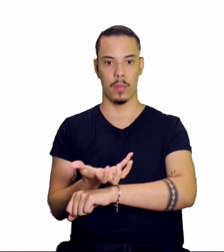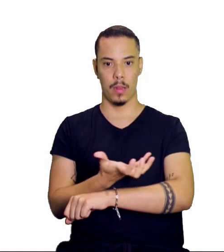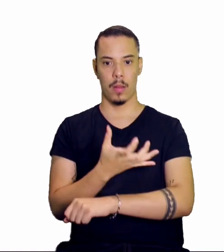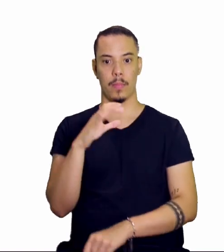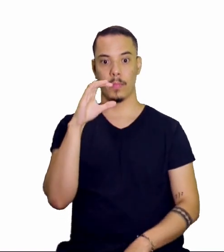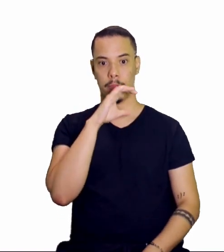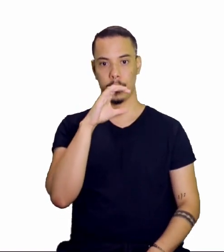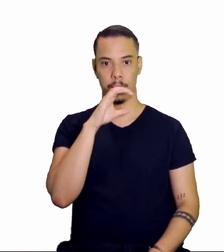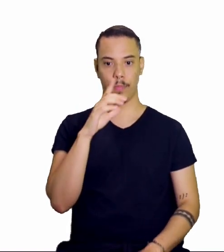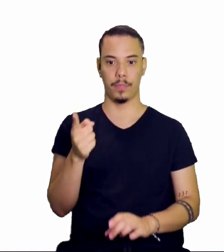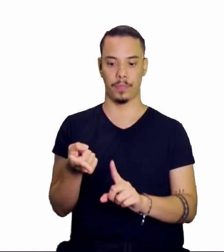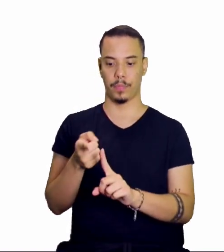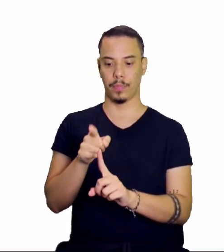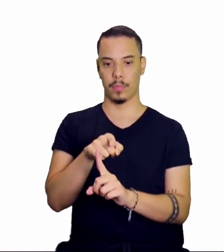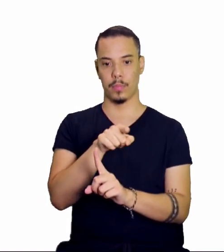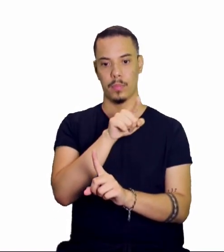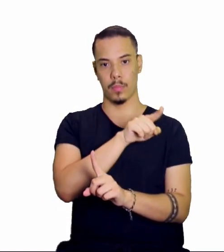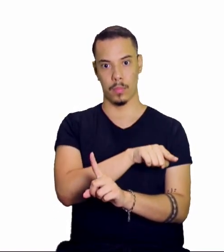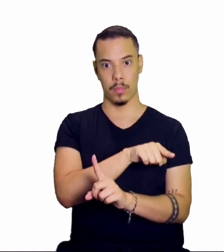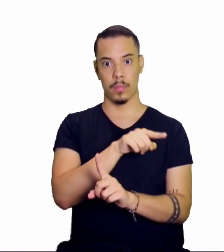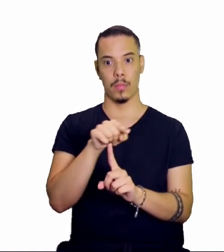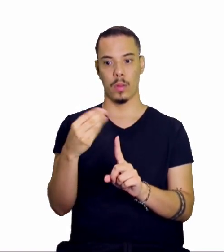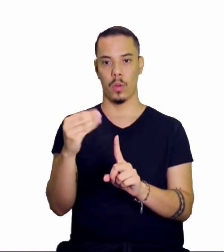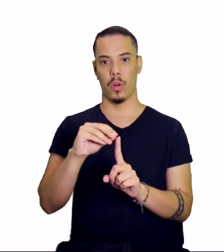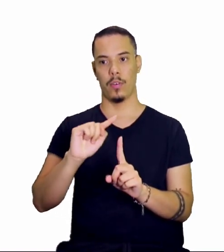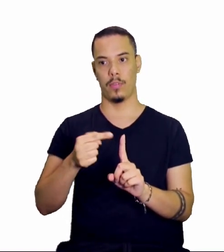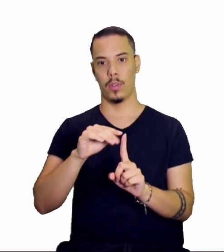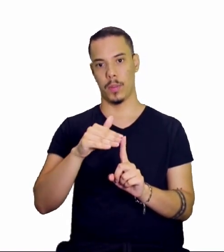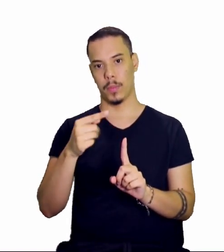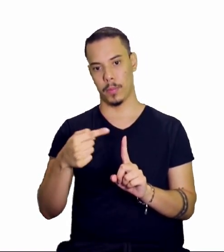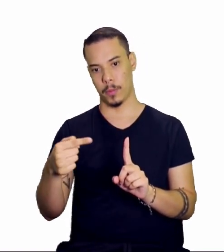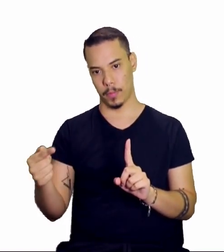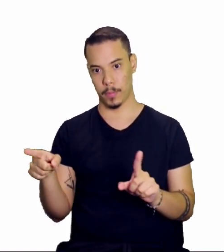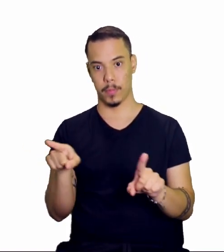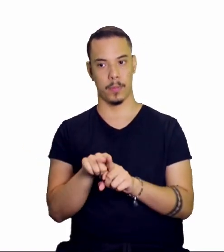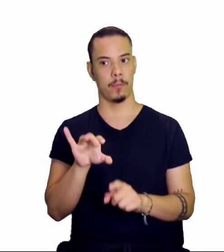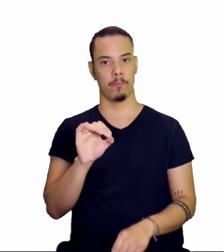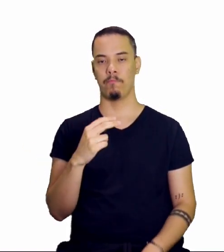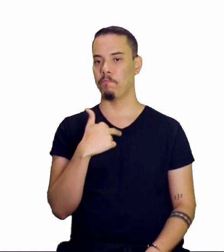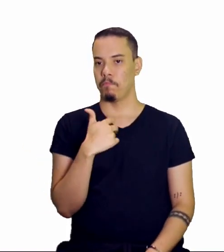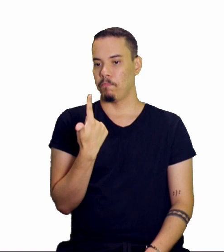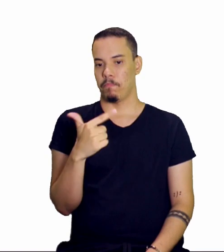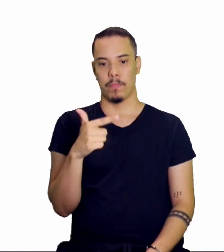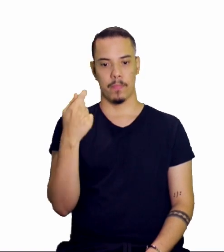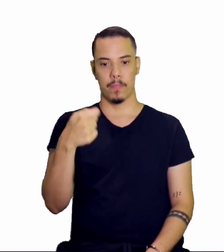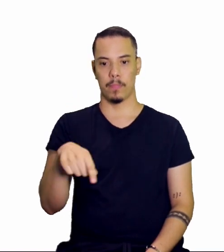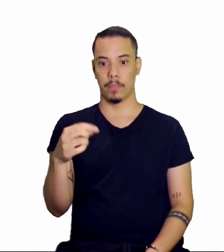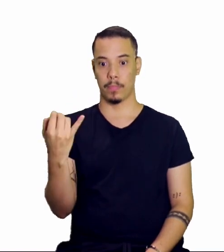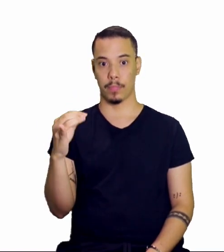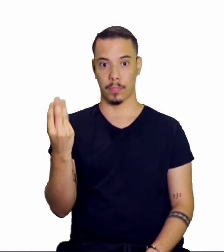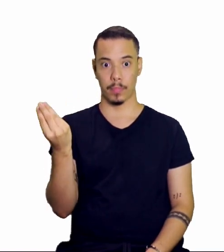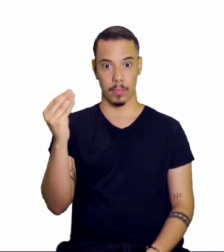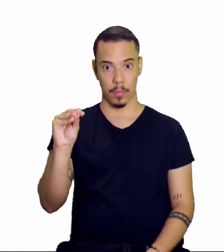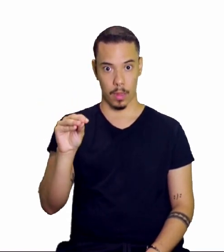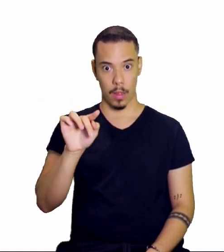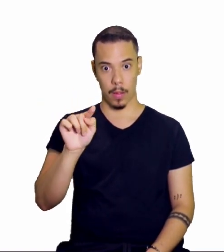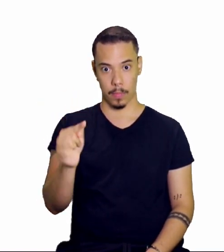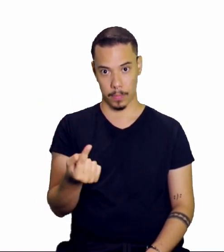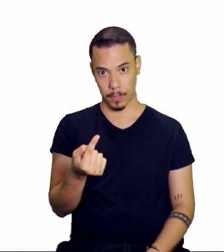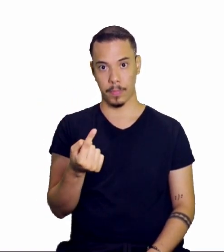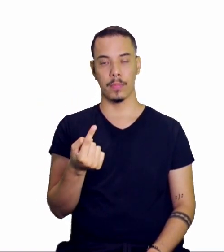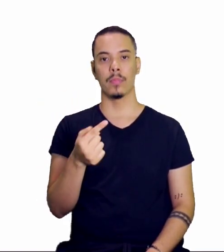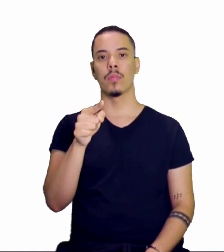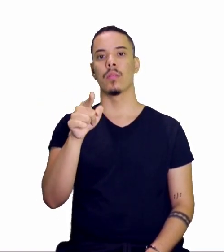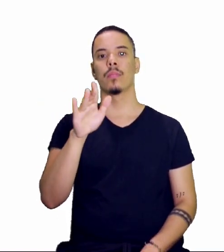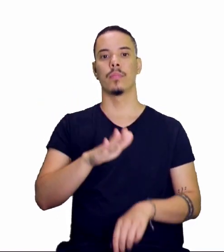O hecto vai para trás, então para a esquerda tem que pôr a vírgula, né? Ó, o zero não tem sentido se não colocar a vírgula, né? Isso, a vírgula fica na casinha onde